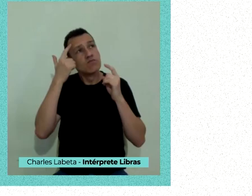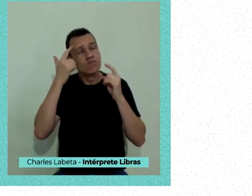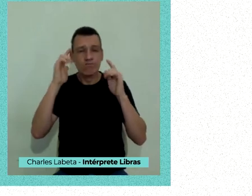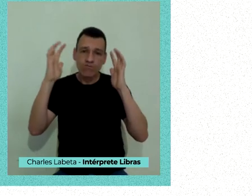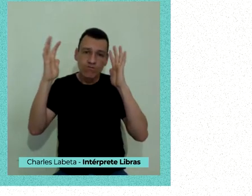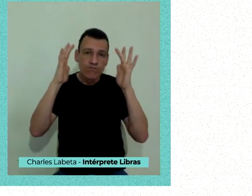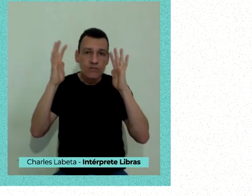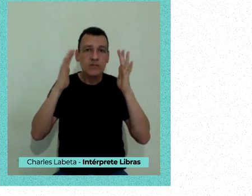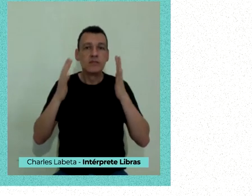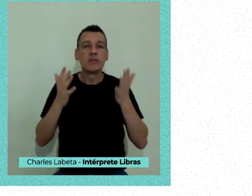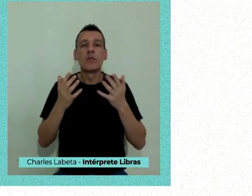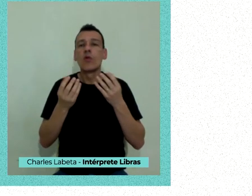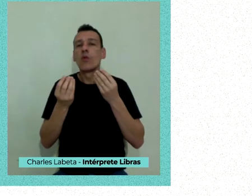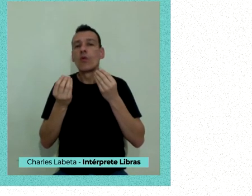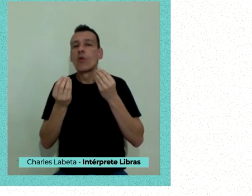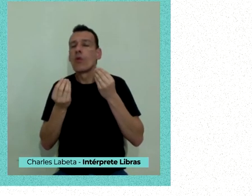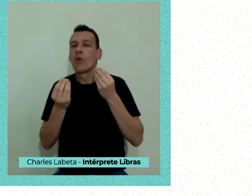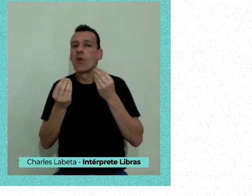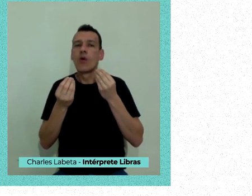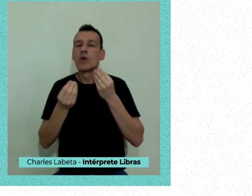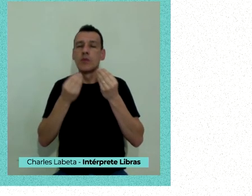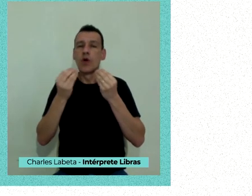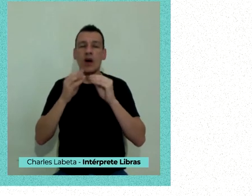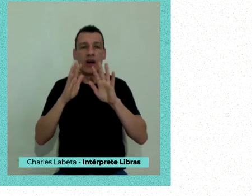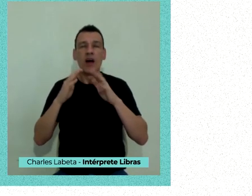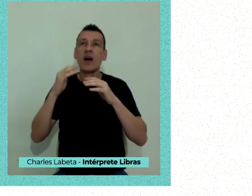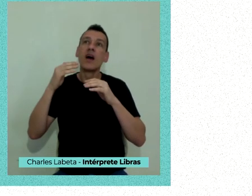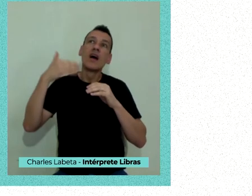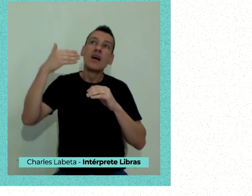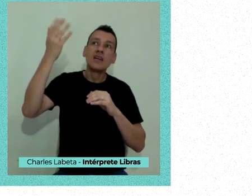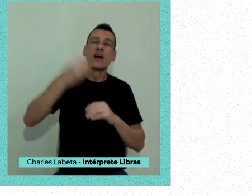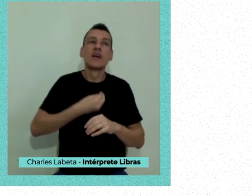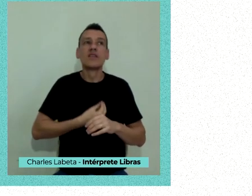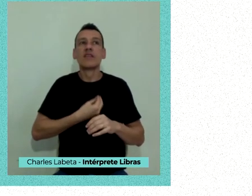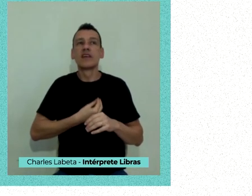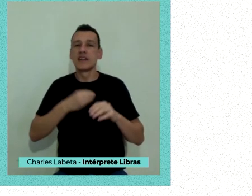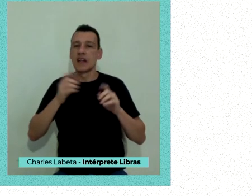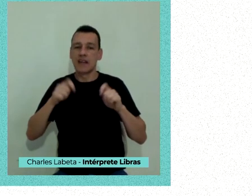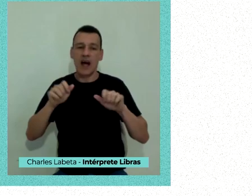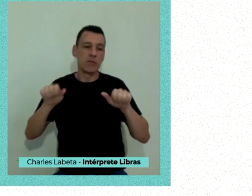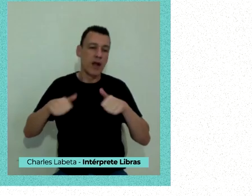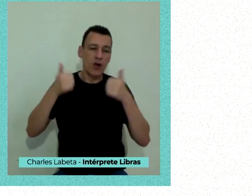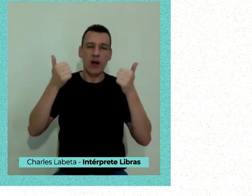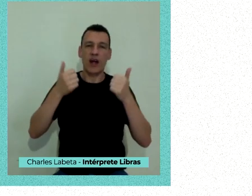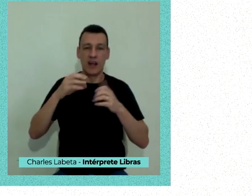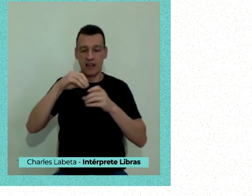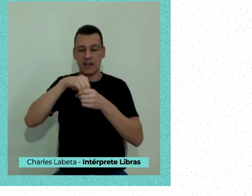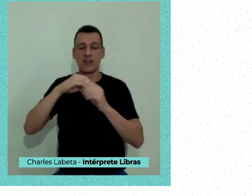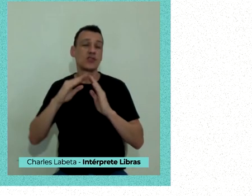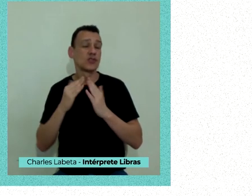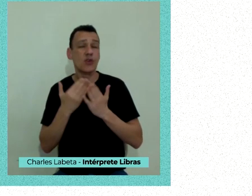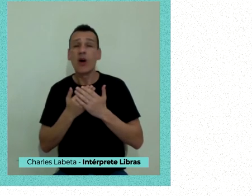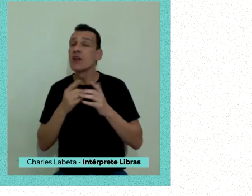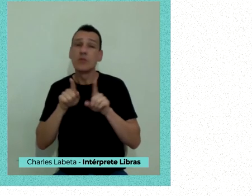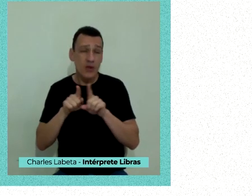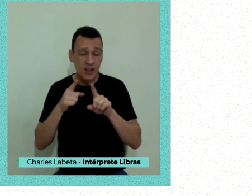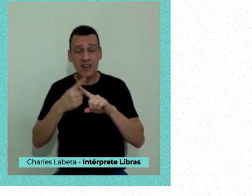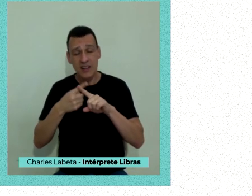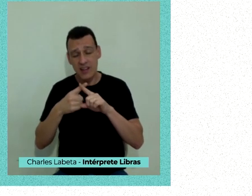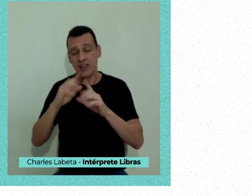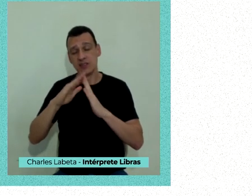possibilidades de projeção a longo prazo na sua vida acadêmica por conta dessas estruturas que